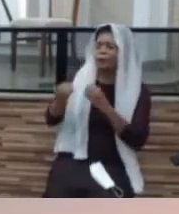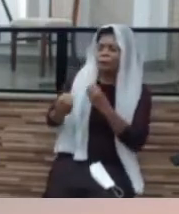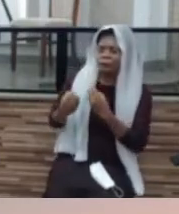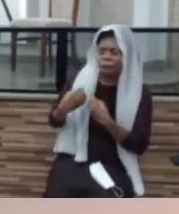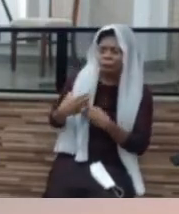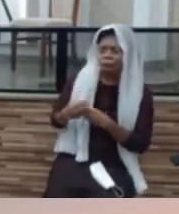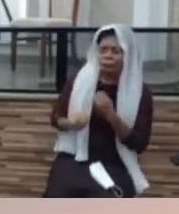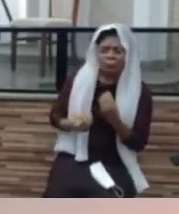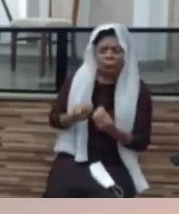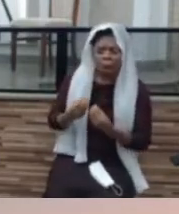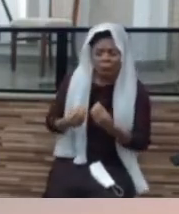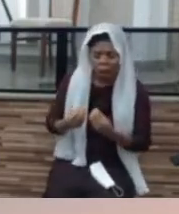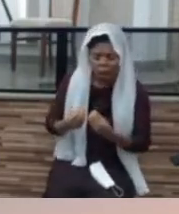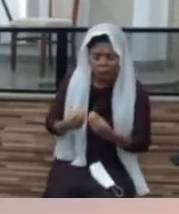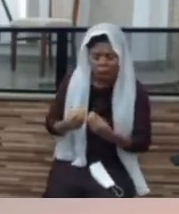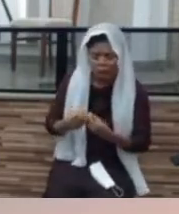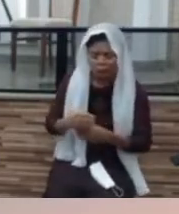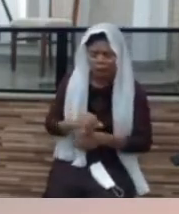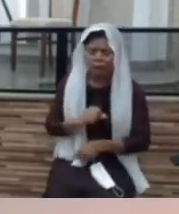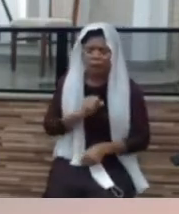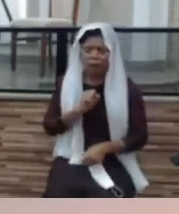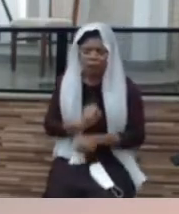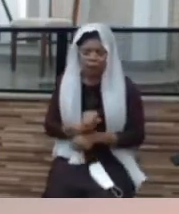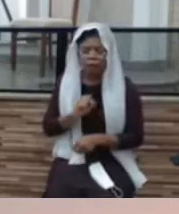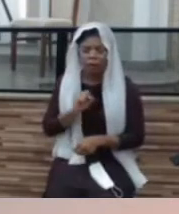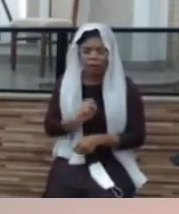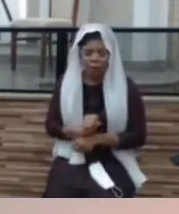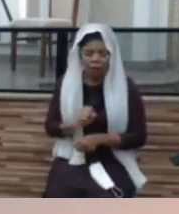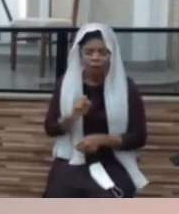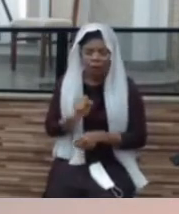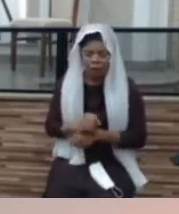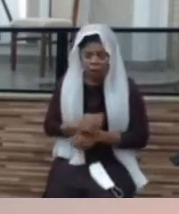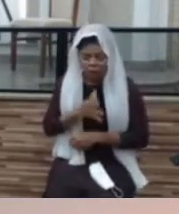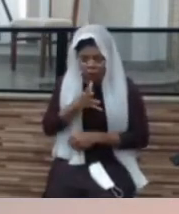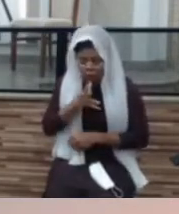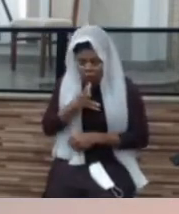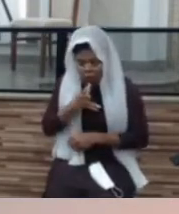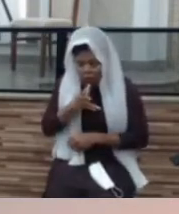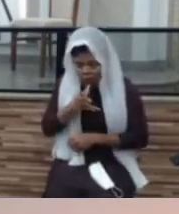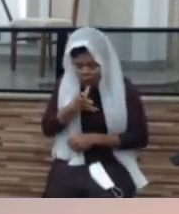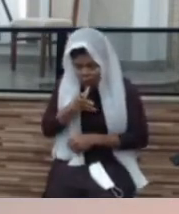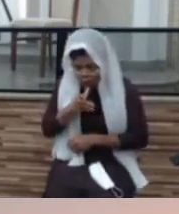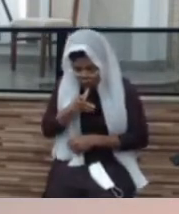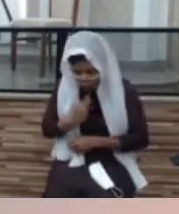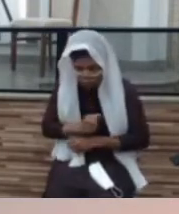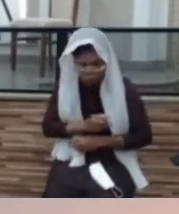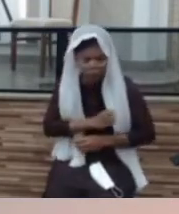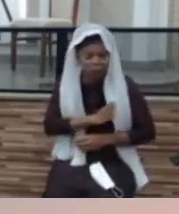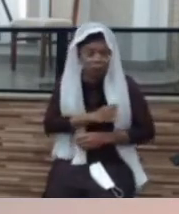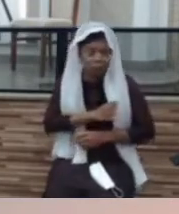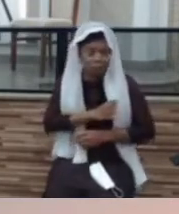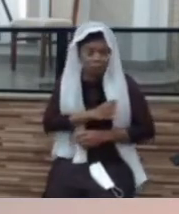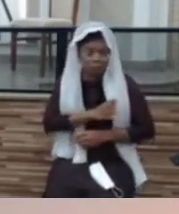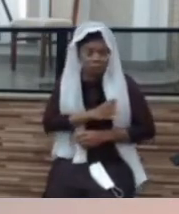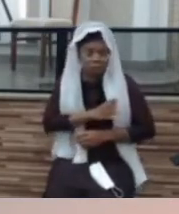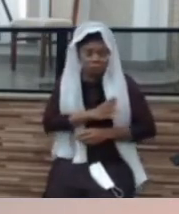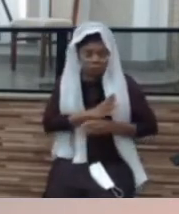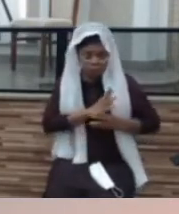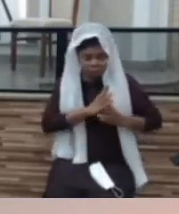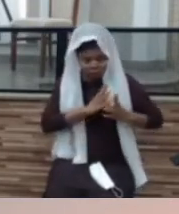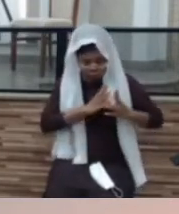coração. É todo aquele que está esperando. E a promessa demora, a esperança demora, né, irmãos? A esperança